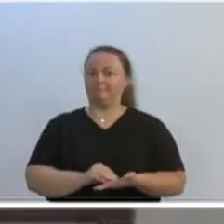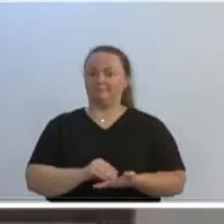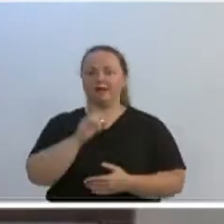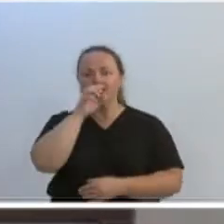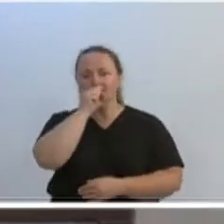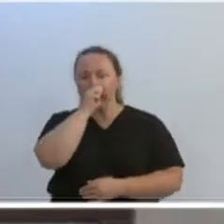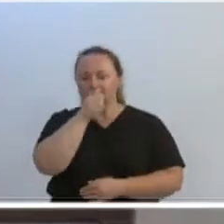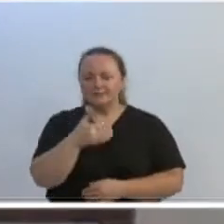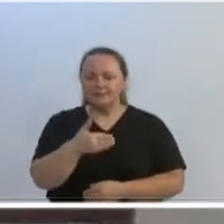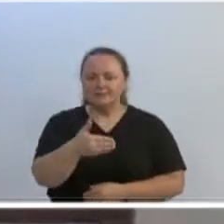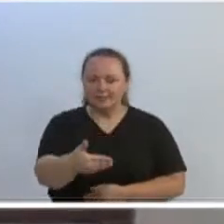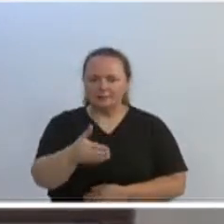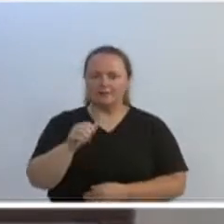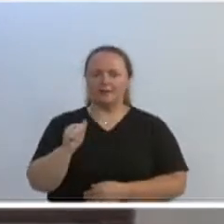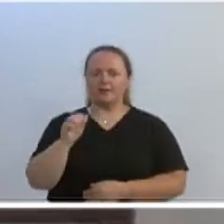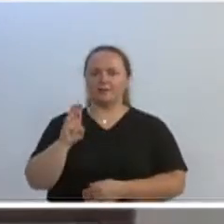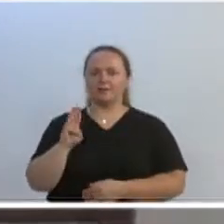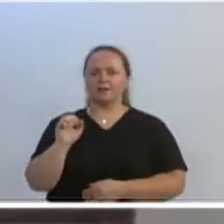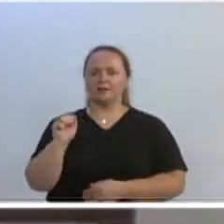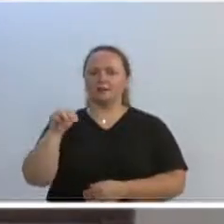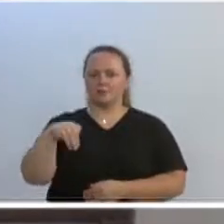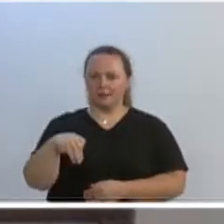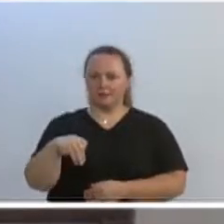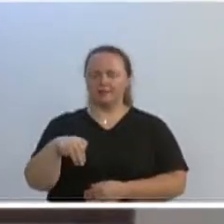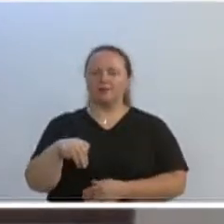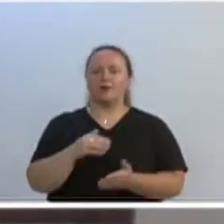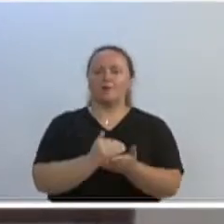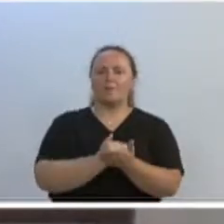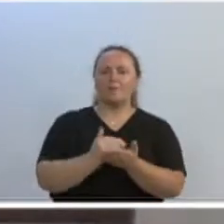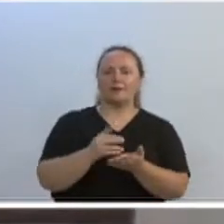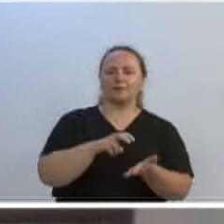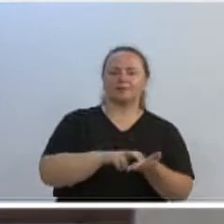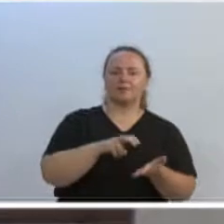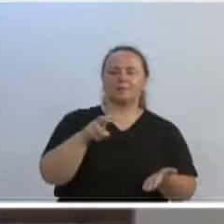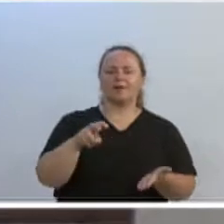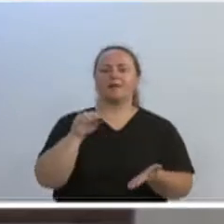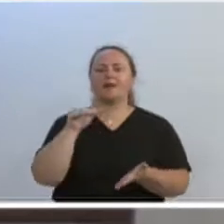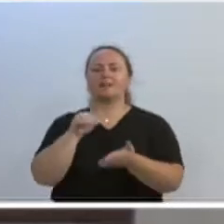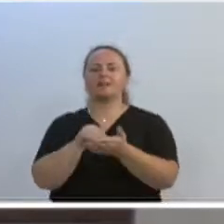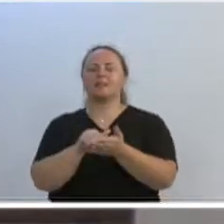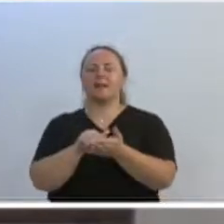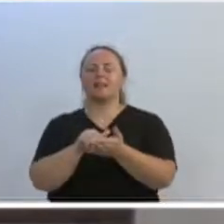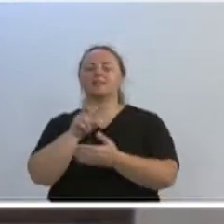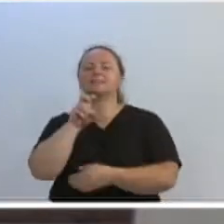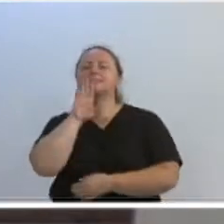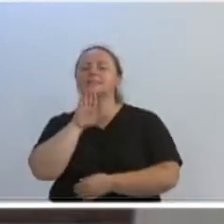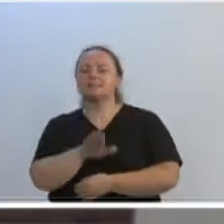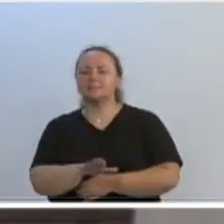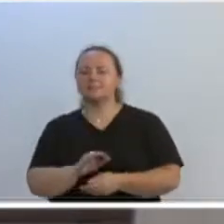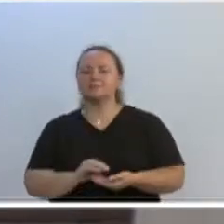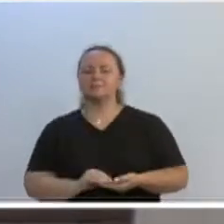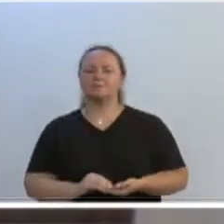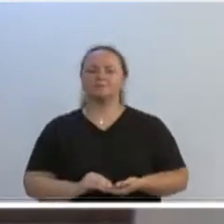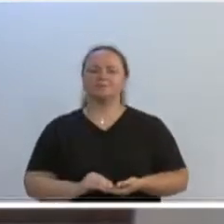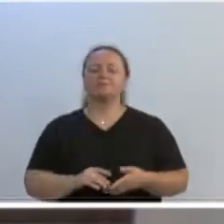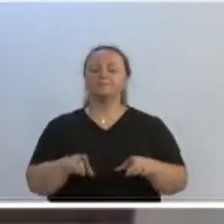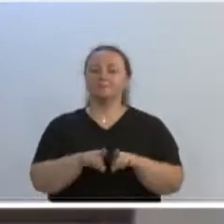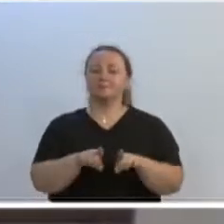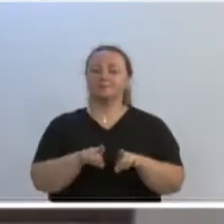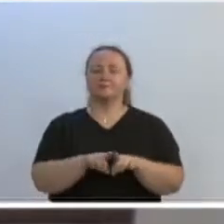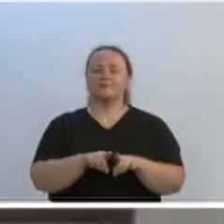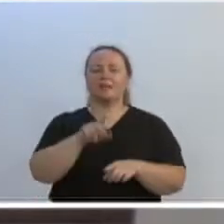foi aqui citado às 10 horas até às 17 horas a festa da padroeira da igreja santa isabel no progresso